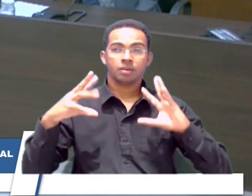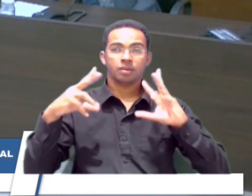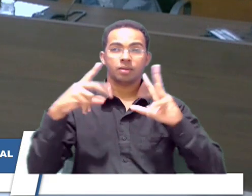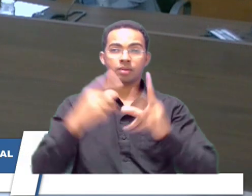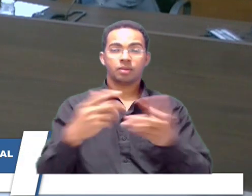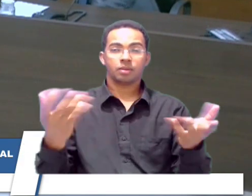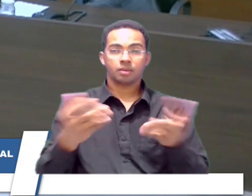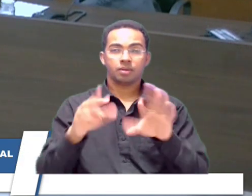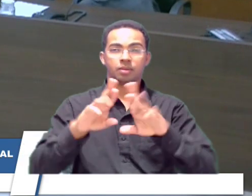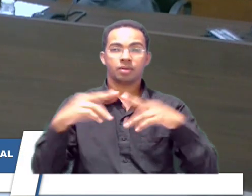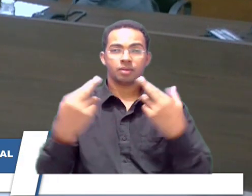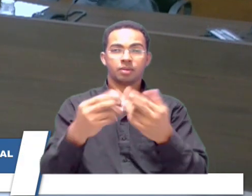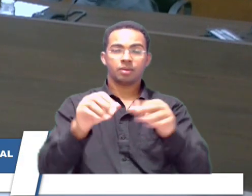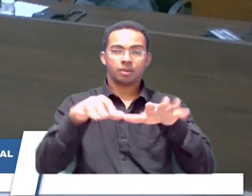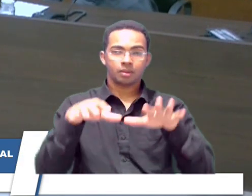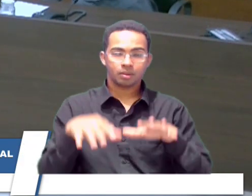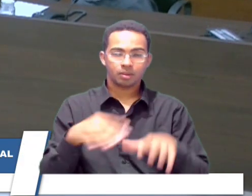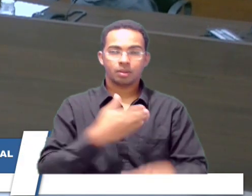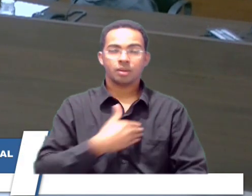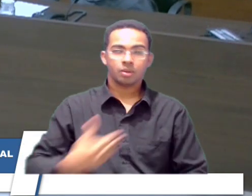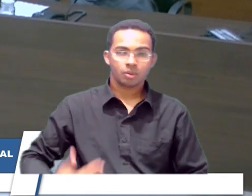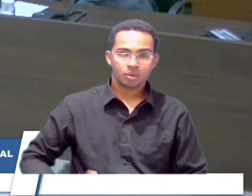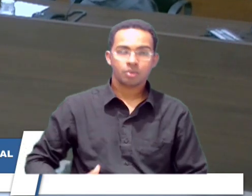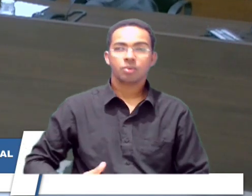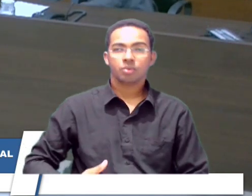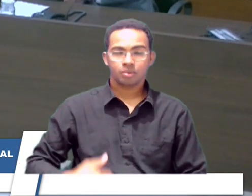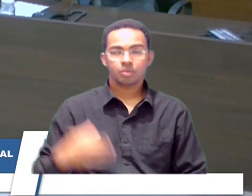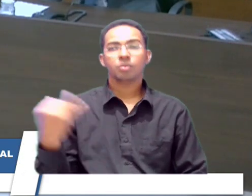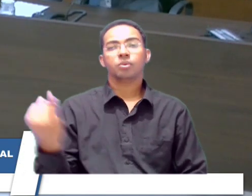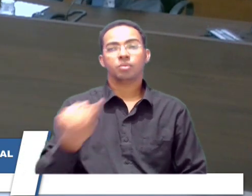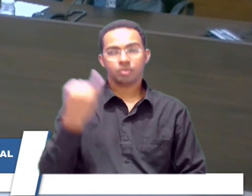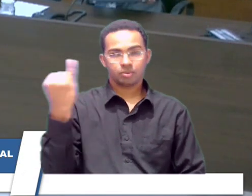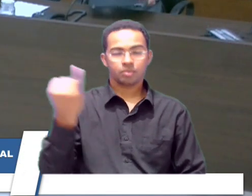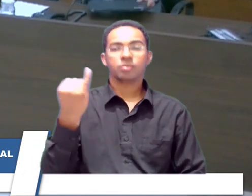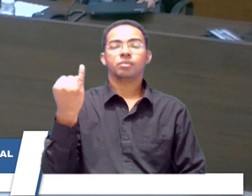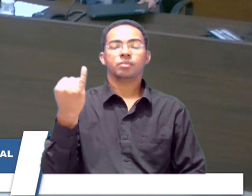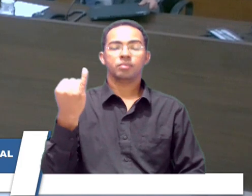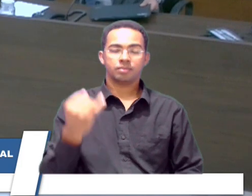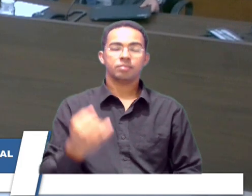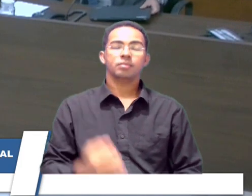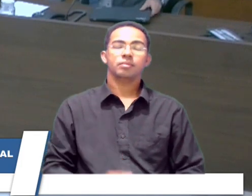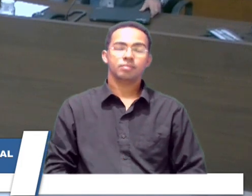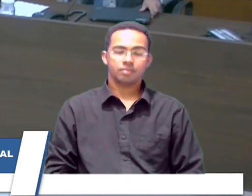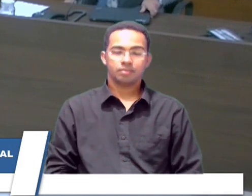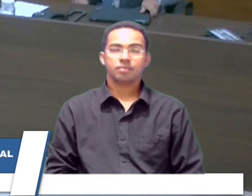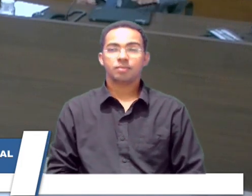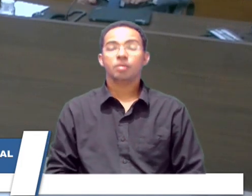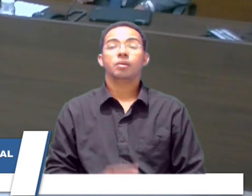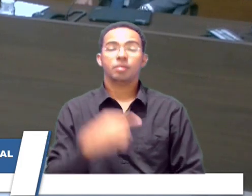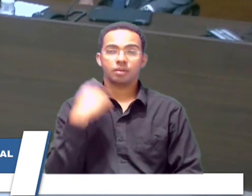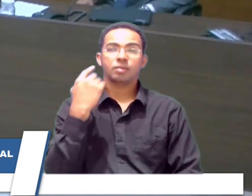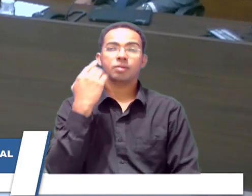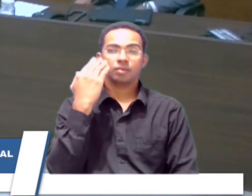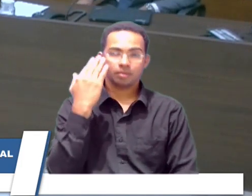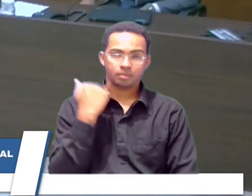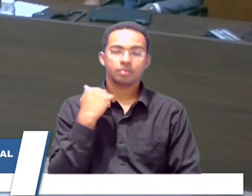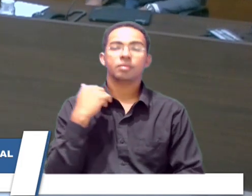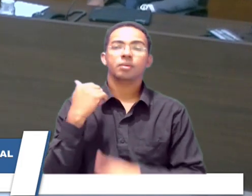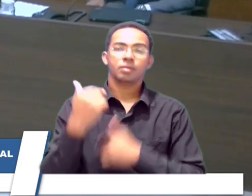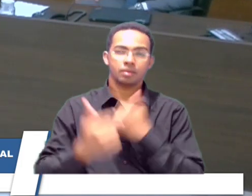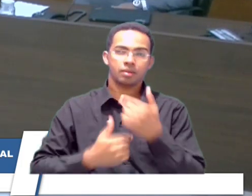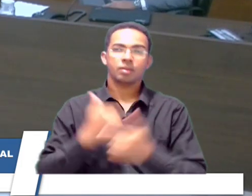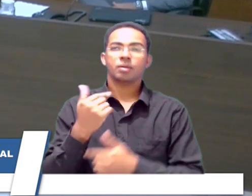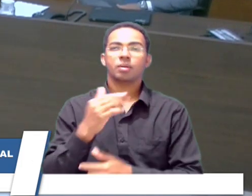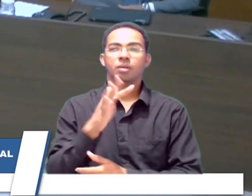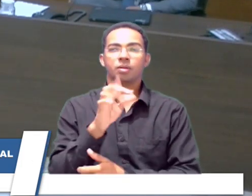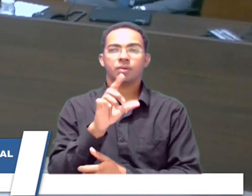pública, uma audiência pública extremamente relevante, importante. Nós sabemos aí do trabalho que a Flor da Vida,